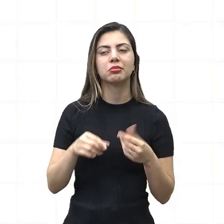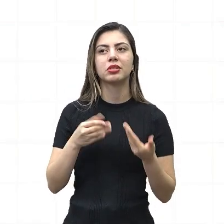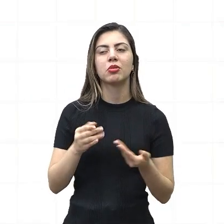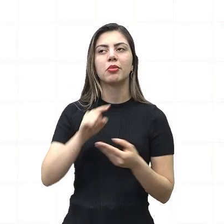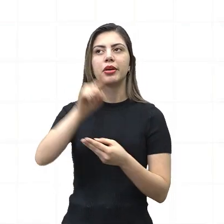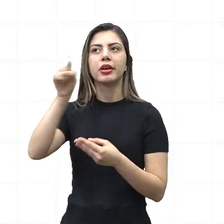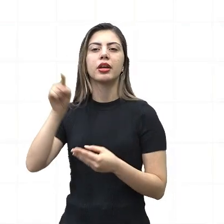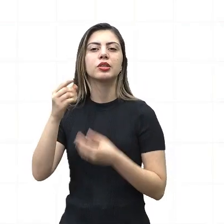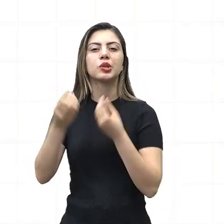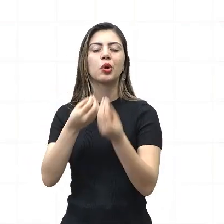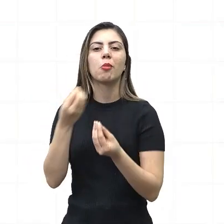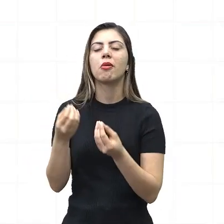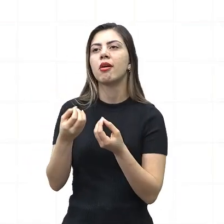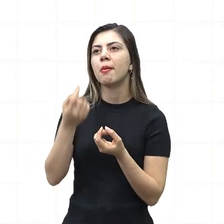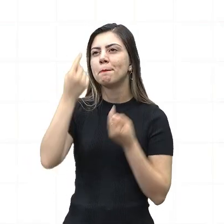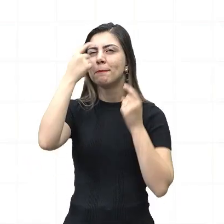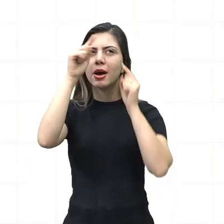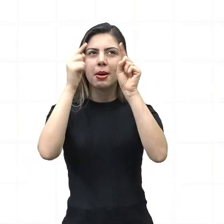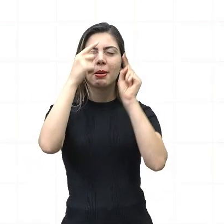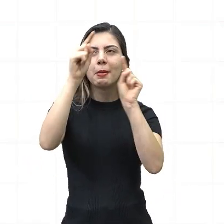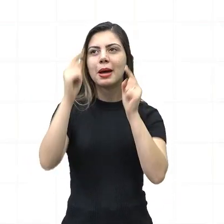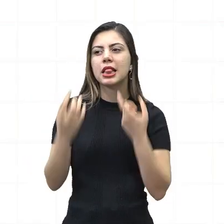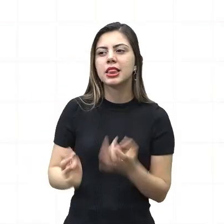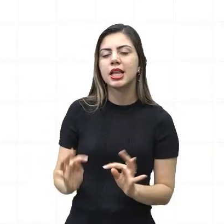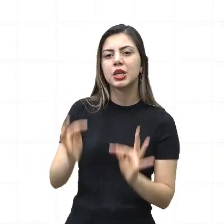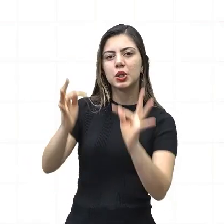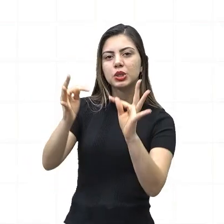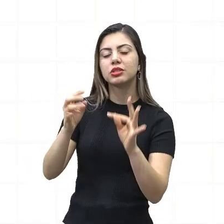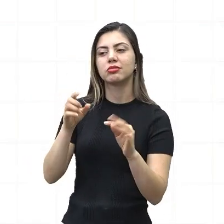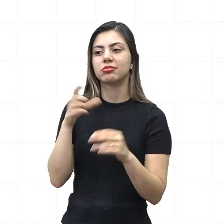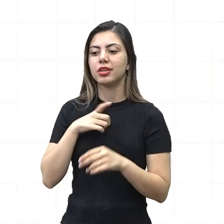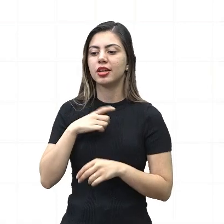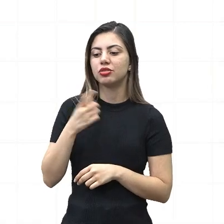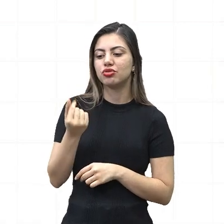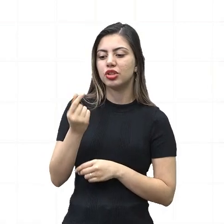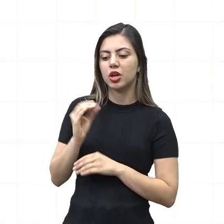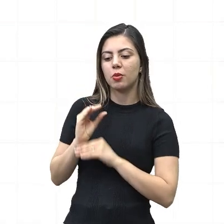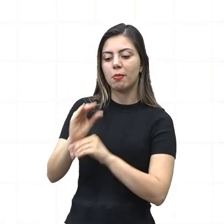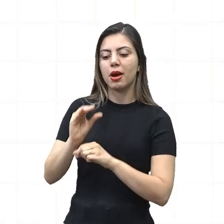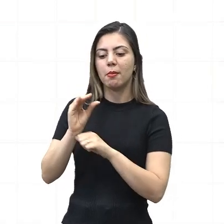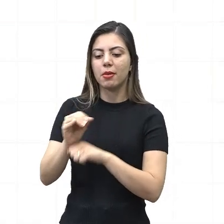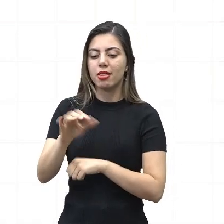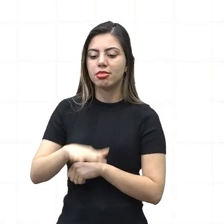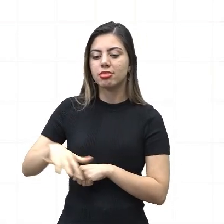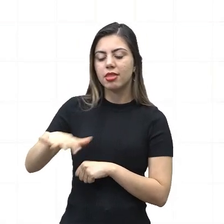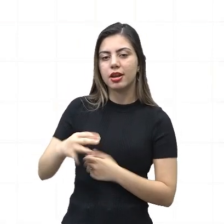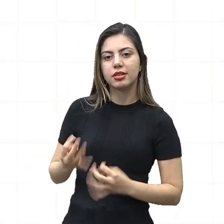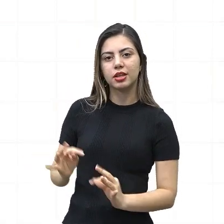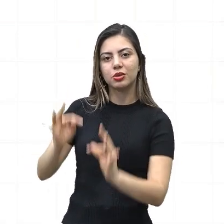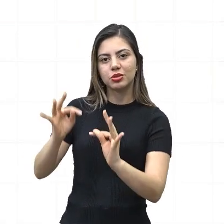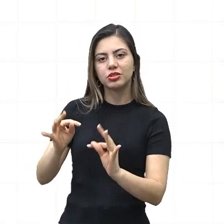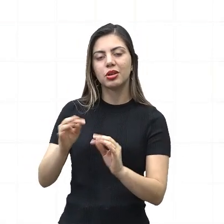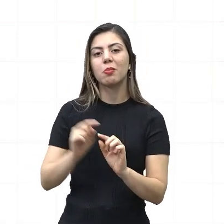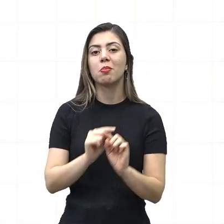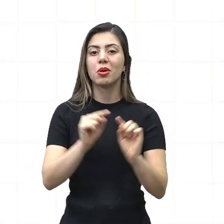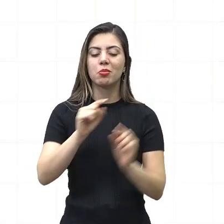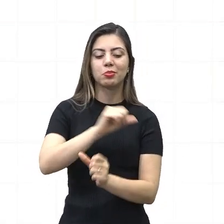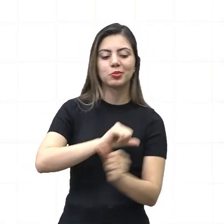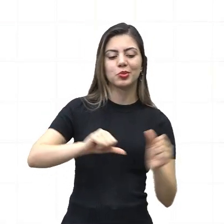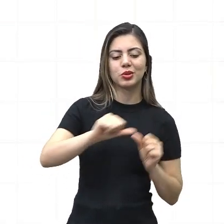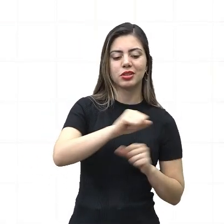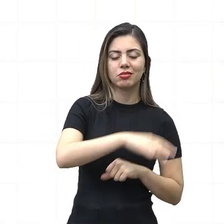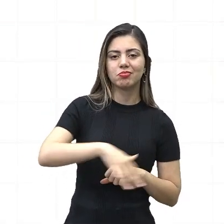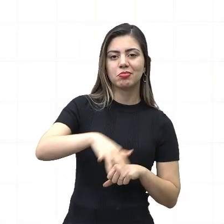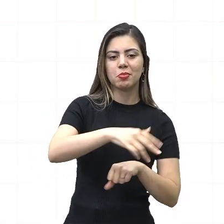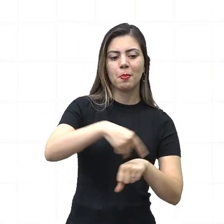criam tecnologias, eles investem em projetos de pesquisa e tudo mais, coisa que nos países mais pobres isso não existe,